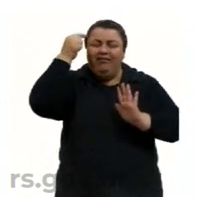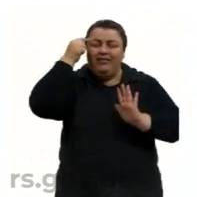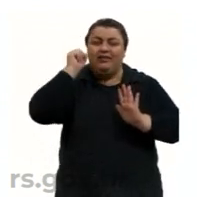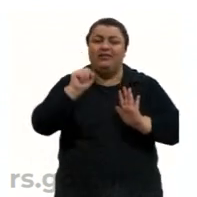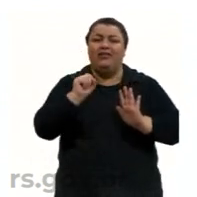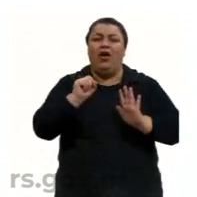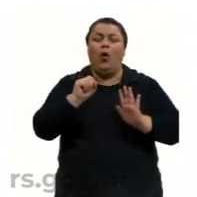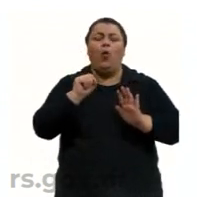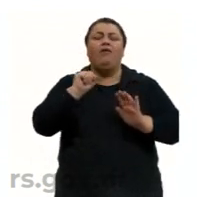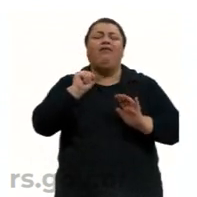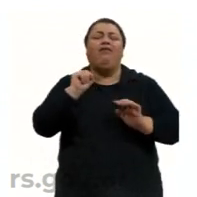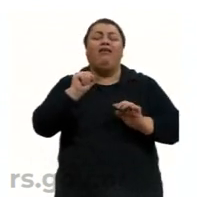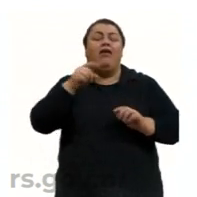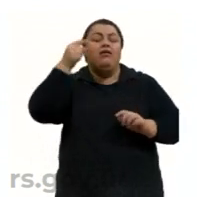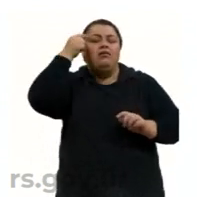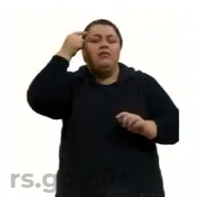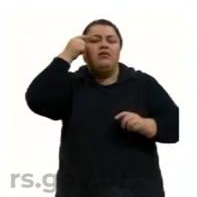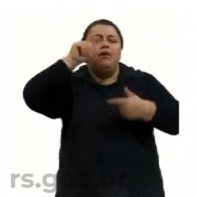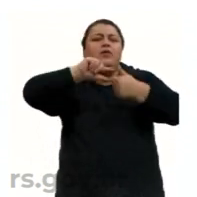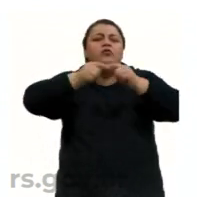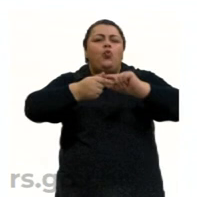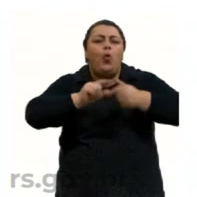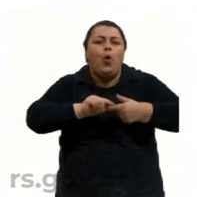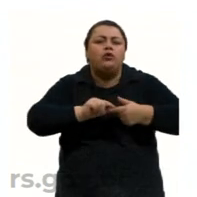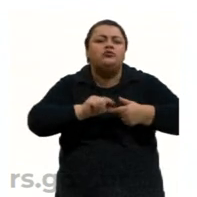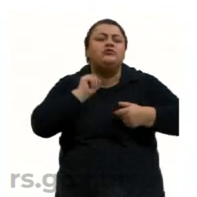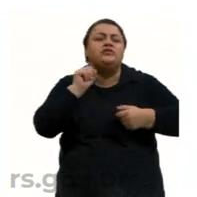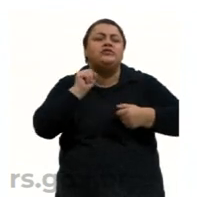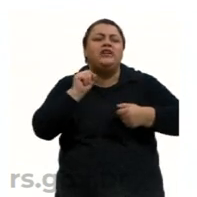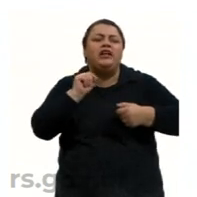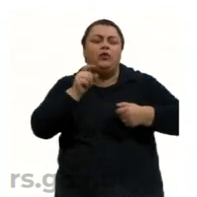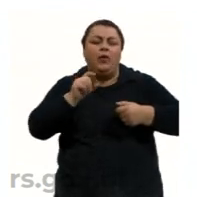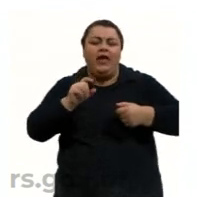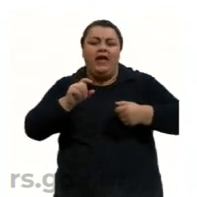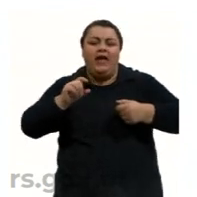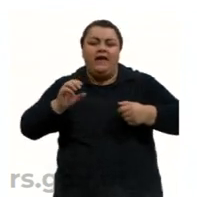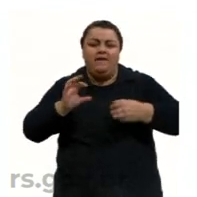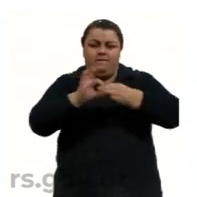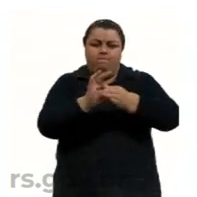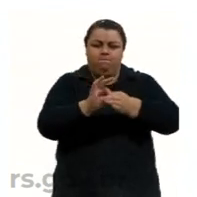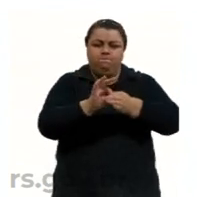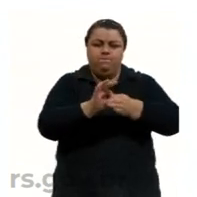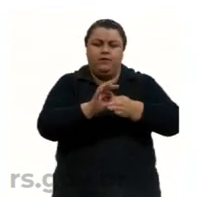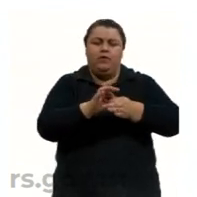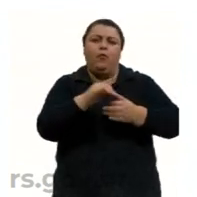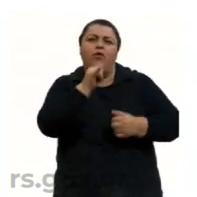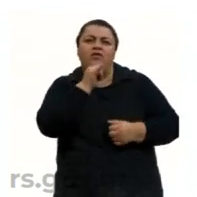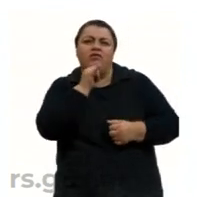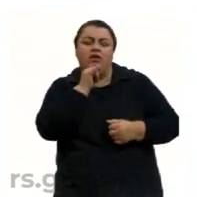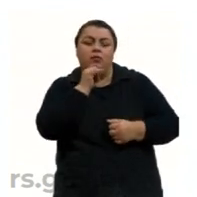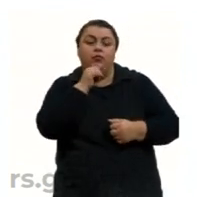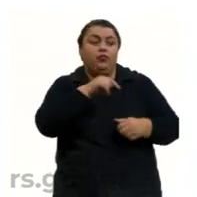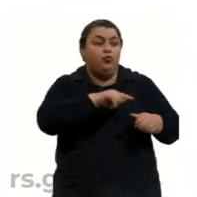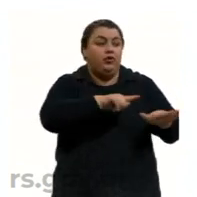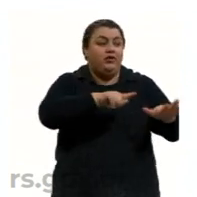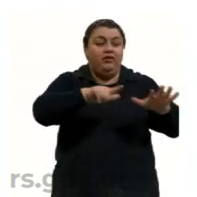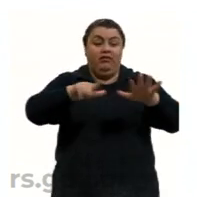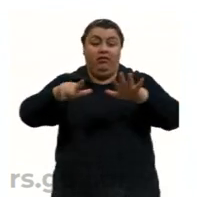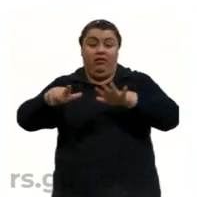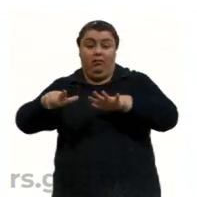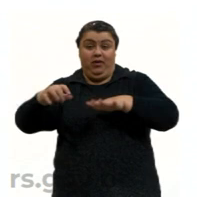Lógico que o que é um pensamento em cadeado por exemplo durante a semana santa as pessoas se